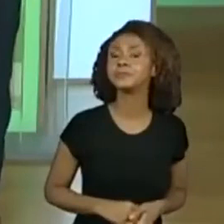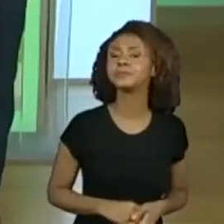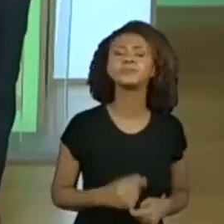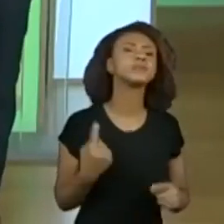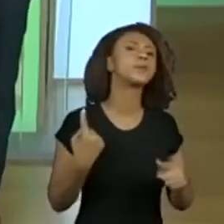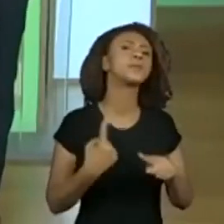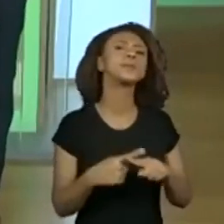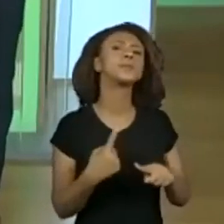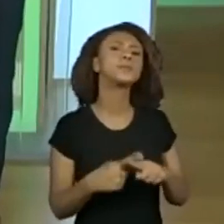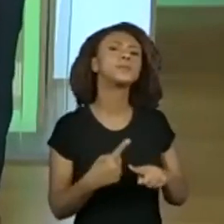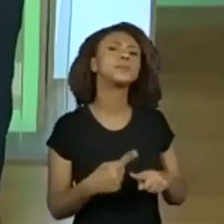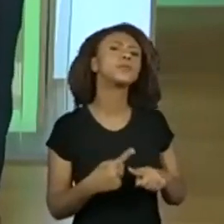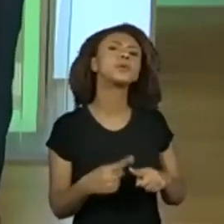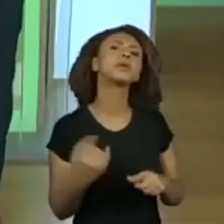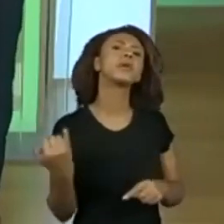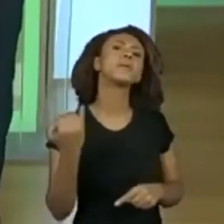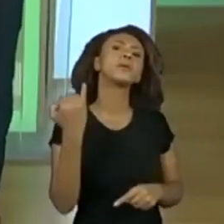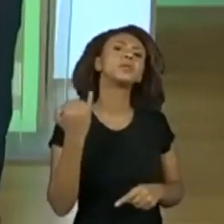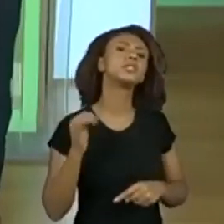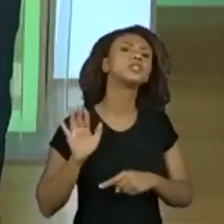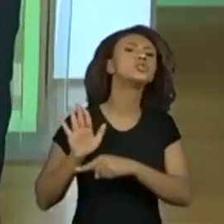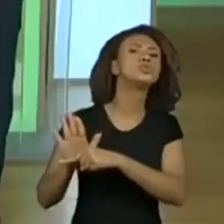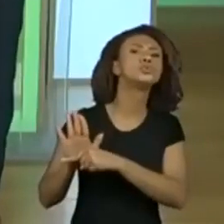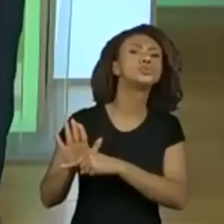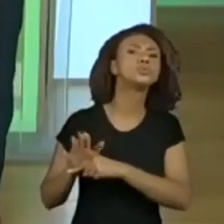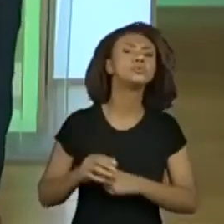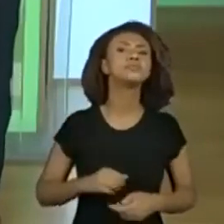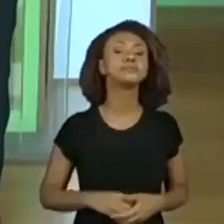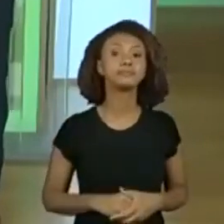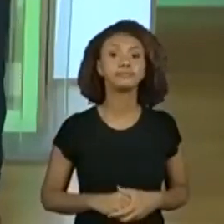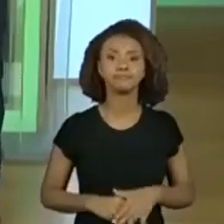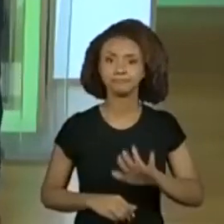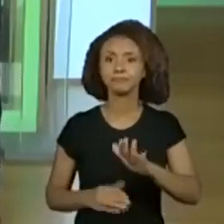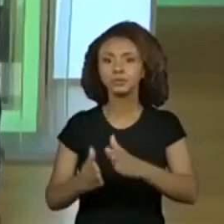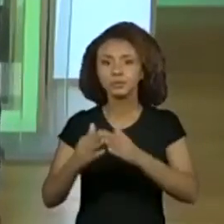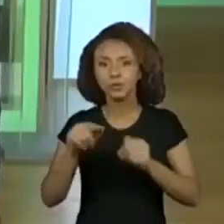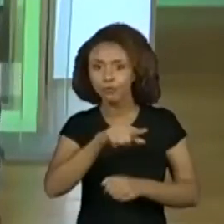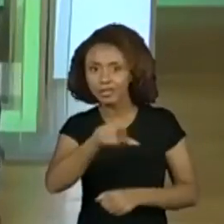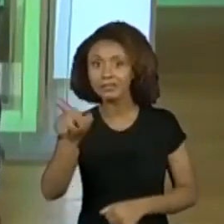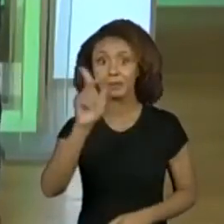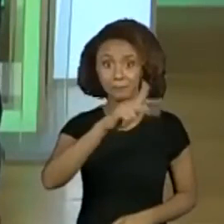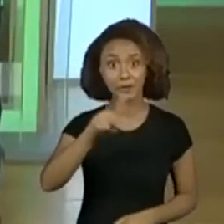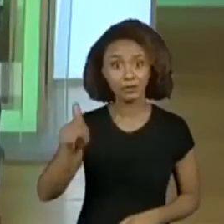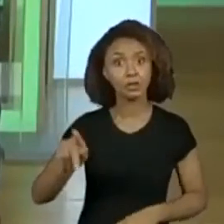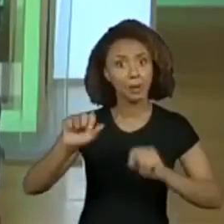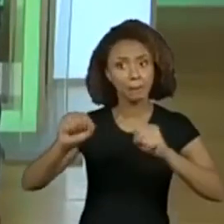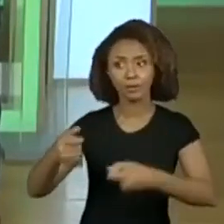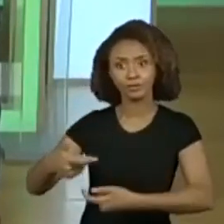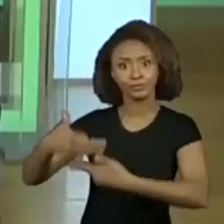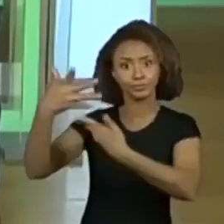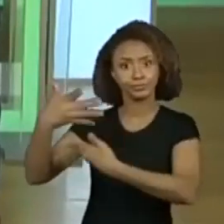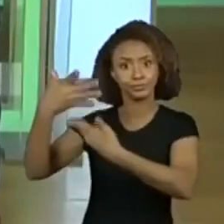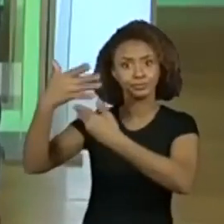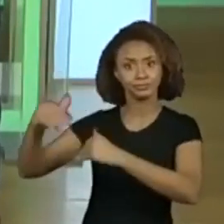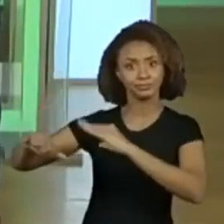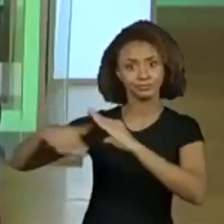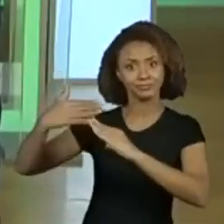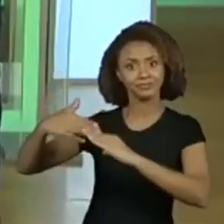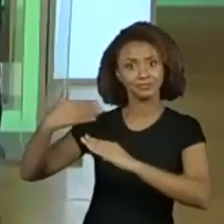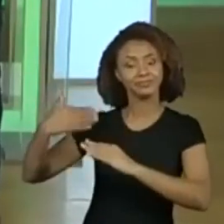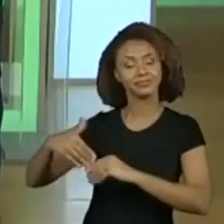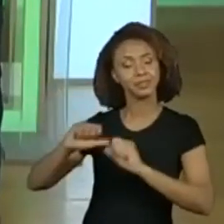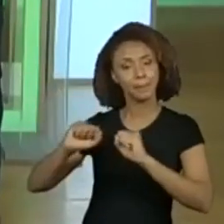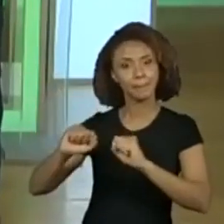quê vocês acham que Isso facilita a resolução eu vou pedir pros professores também eh contribuírem eu vou ler pros